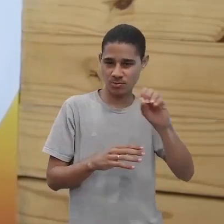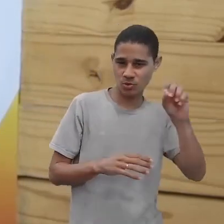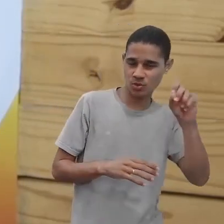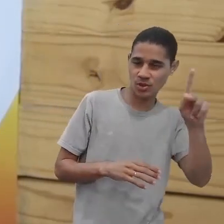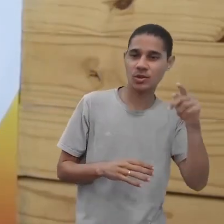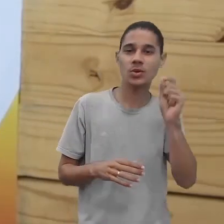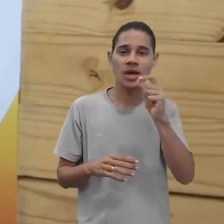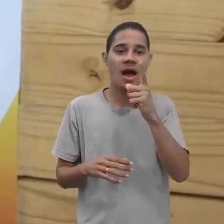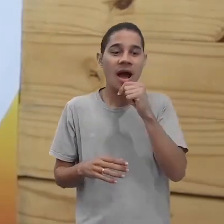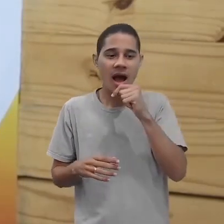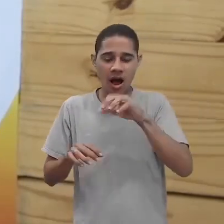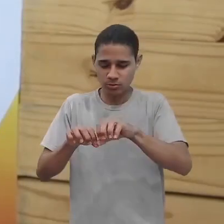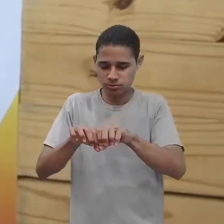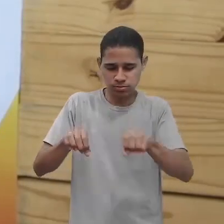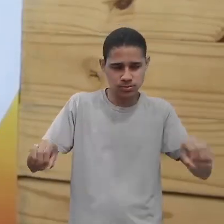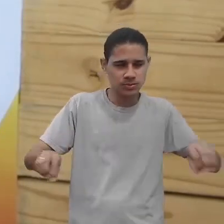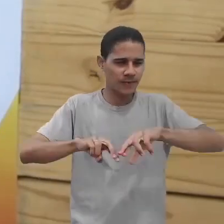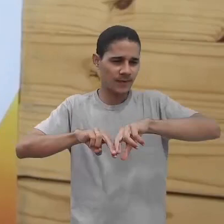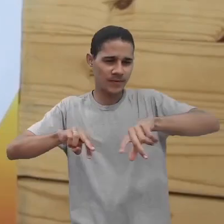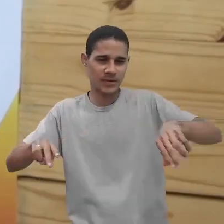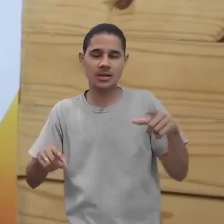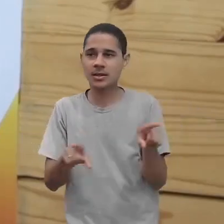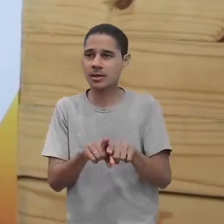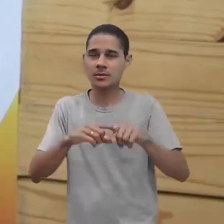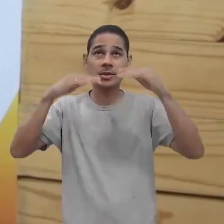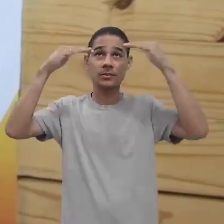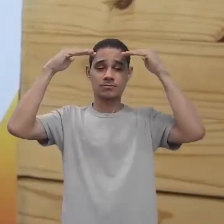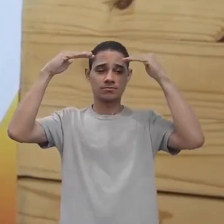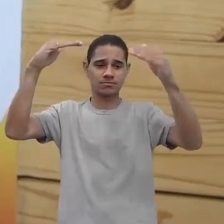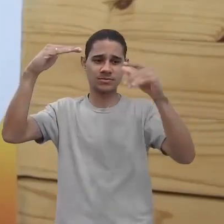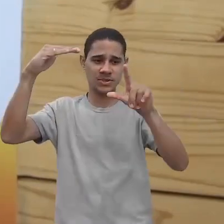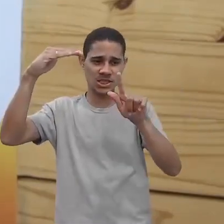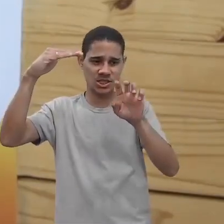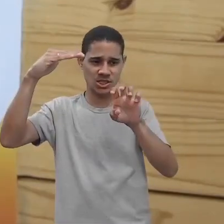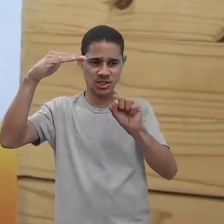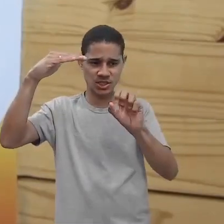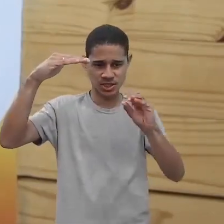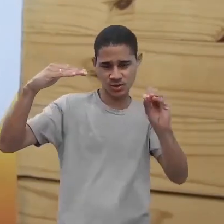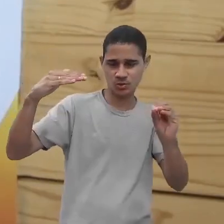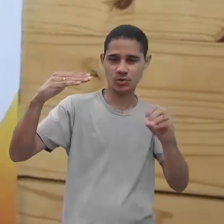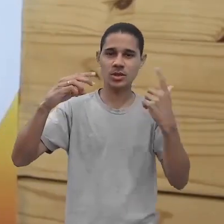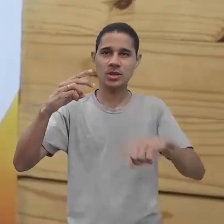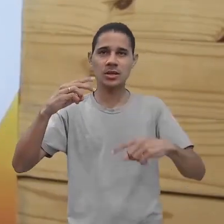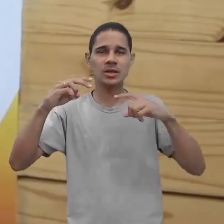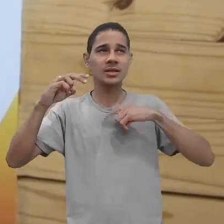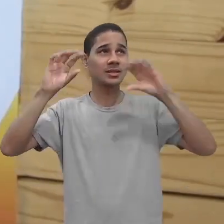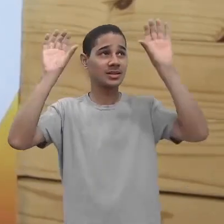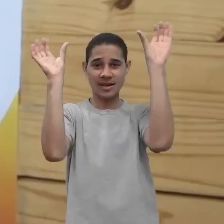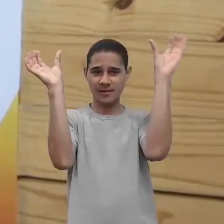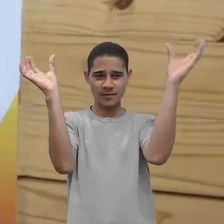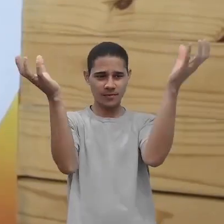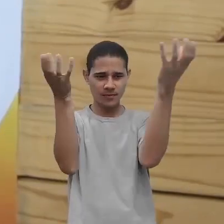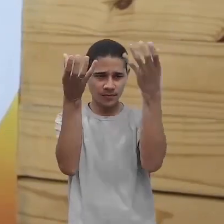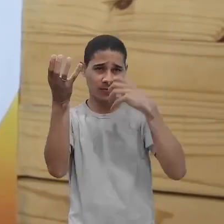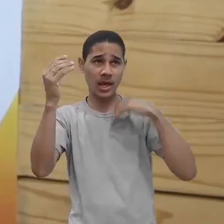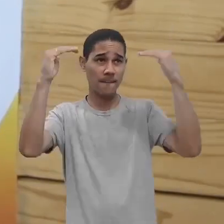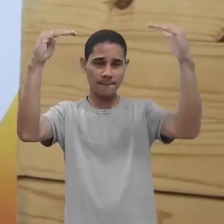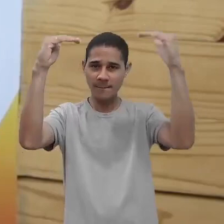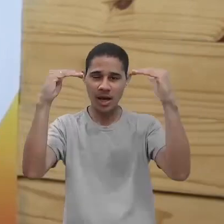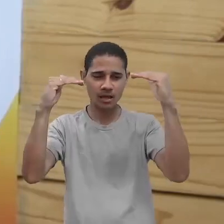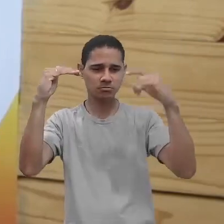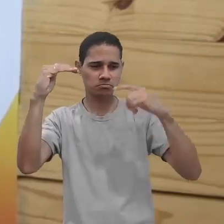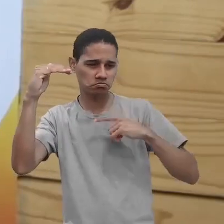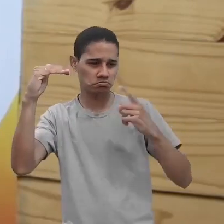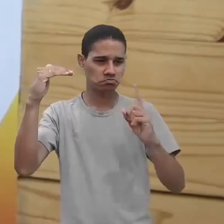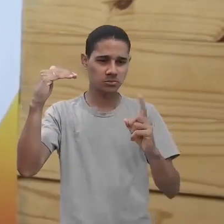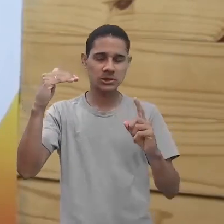água, né? A gente também viu a questão do gesso, sanca, vai ter recorte, vai ter rebaixo. Então, imagine, quando